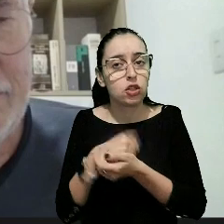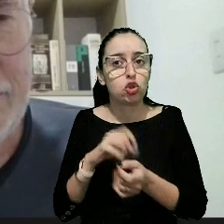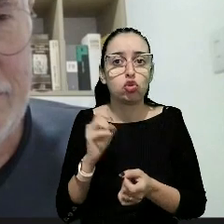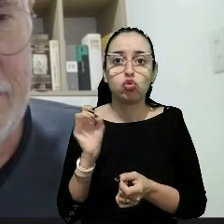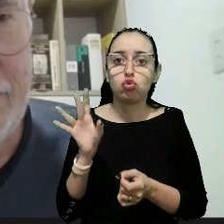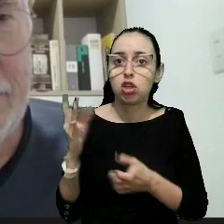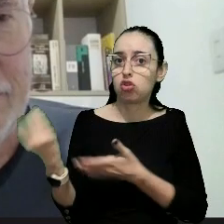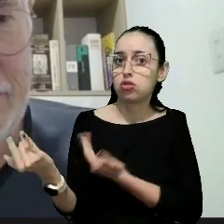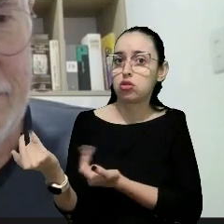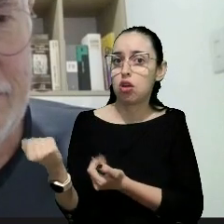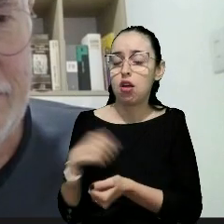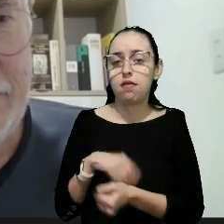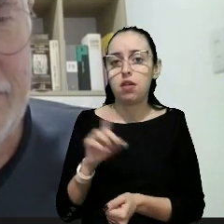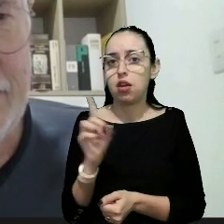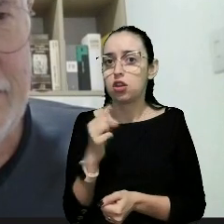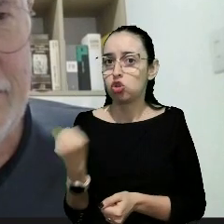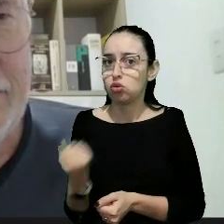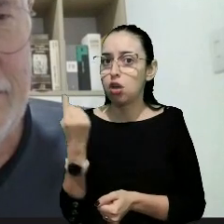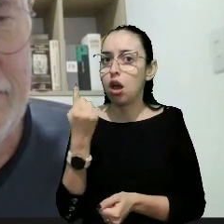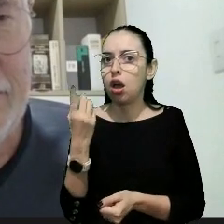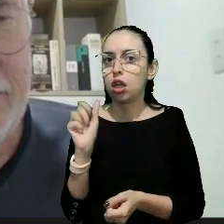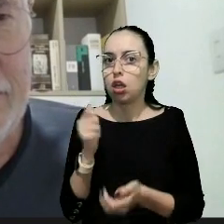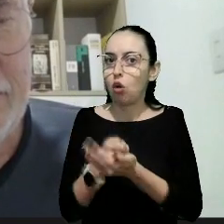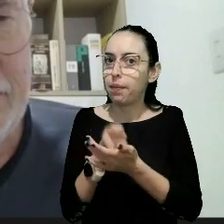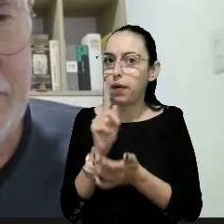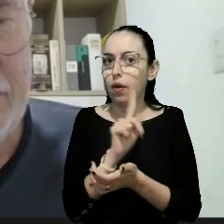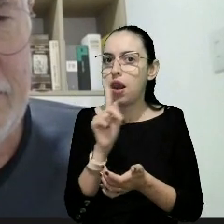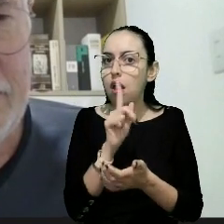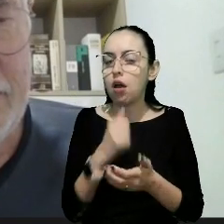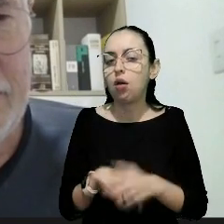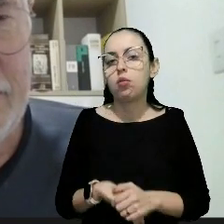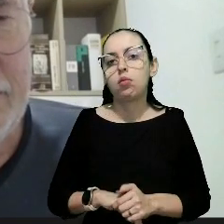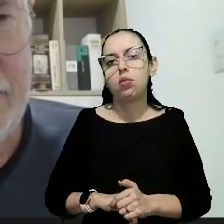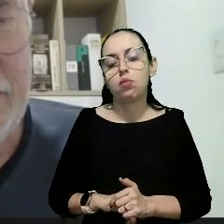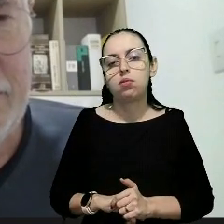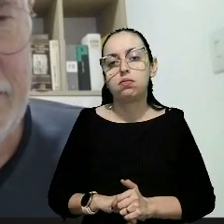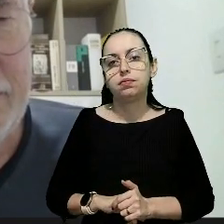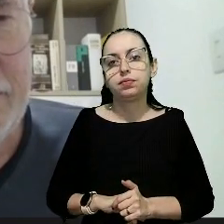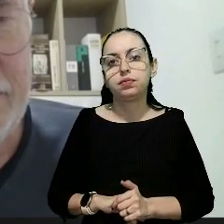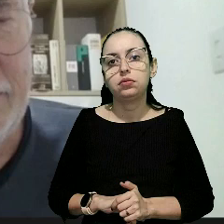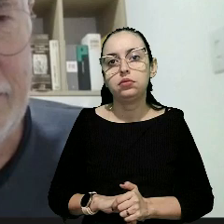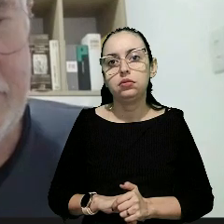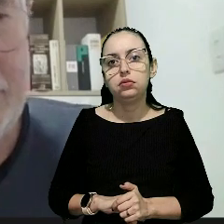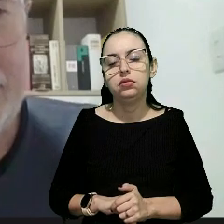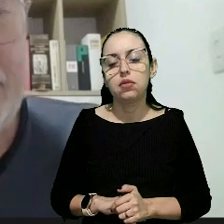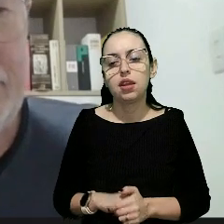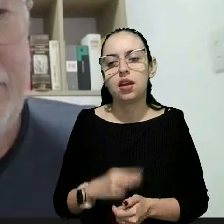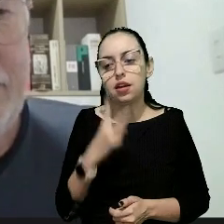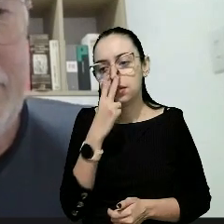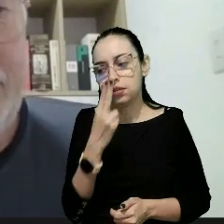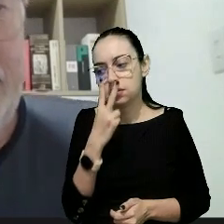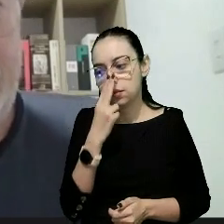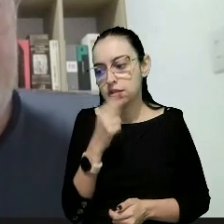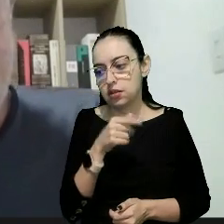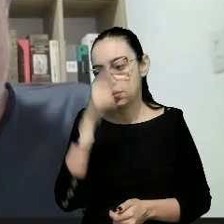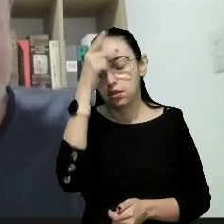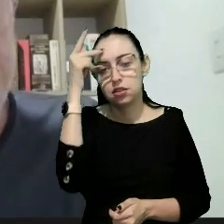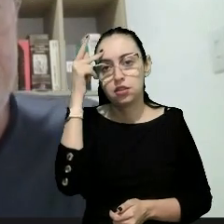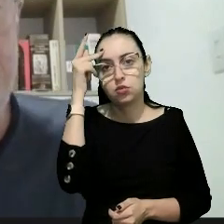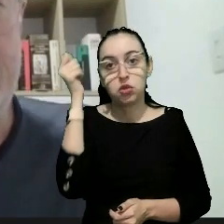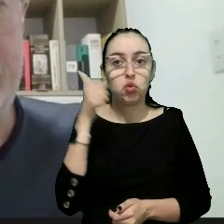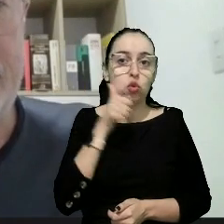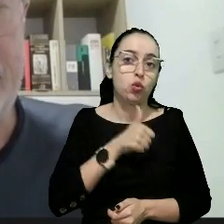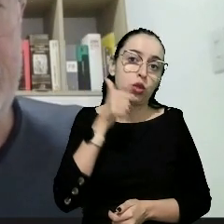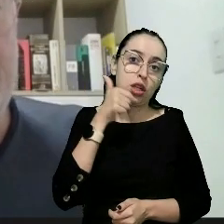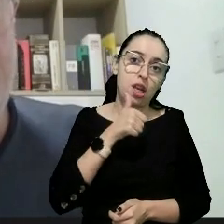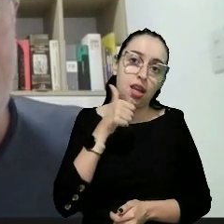pandemia e não foi mulher jovem nem mulher sozinha. Então, quer dizer, achar